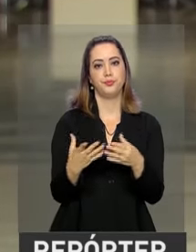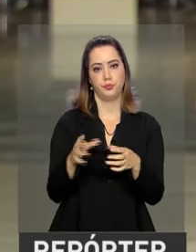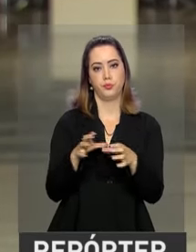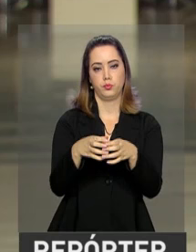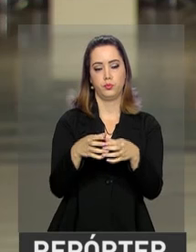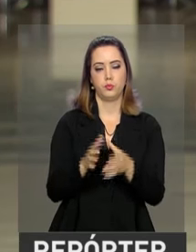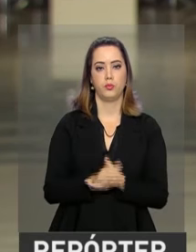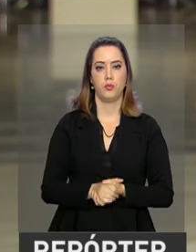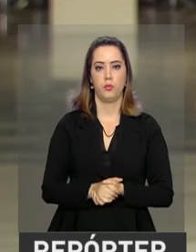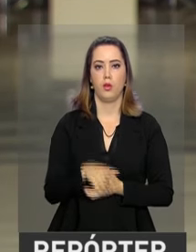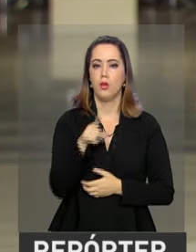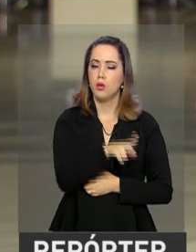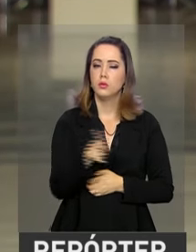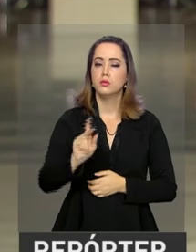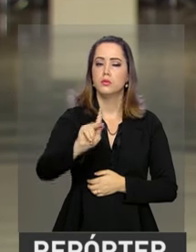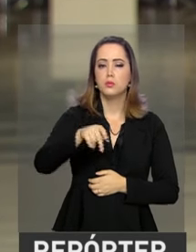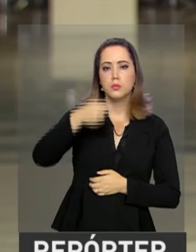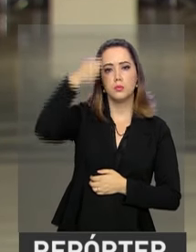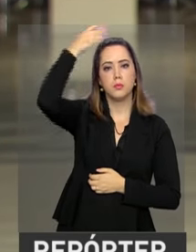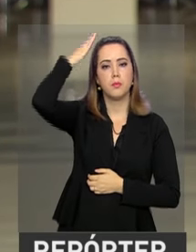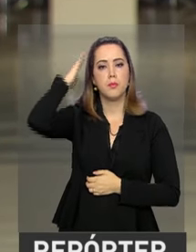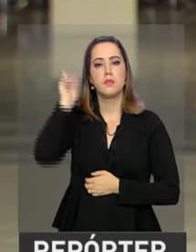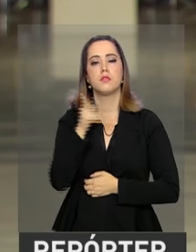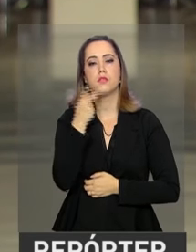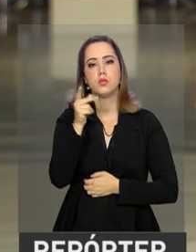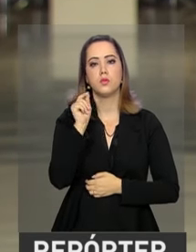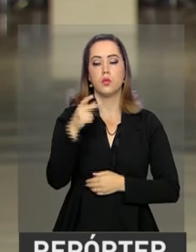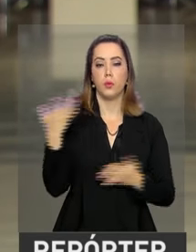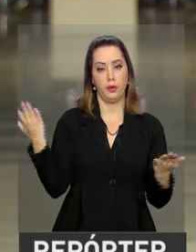que, apesar de ser um momento de corte nos gastos,